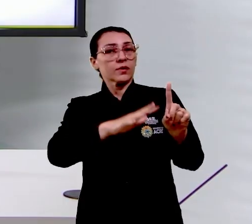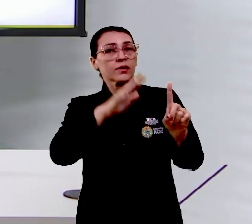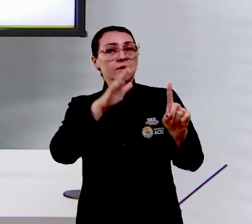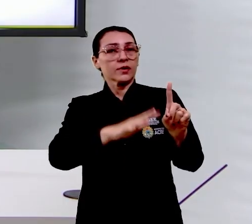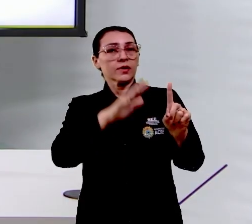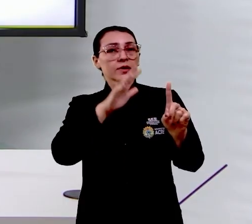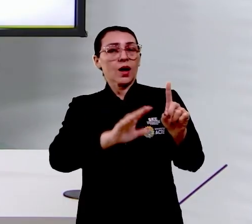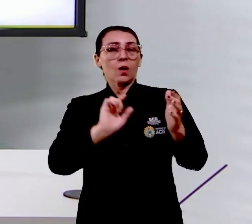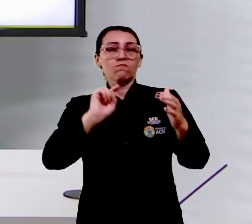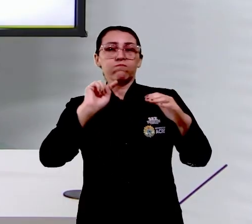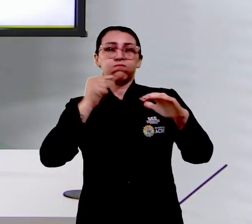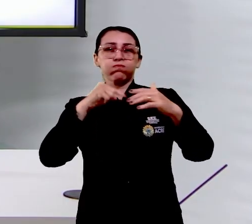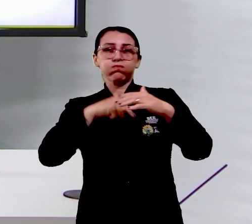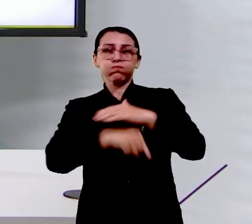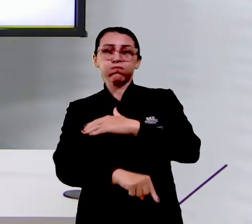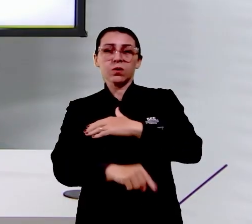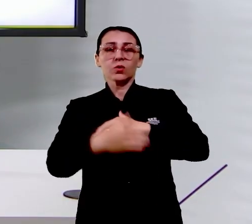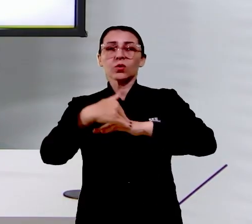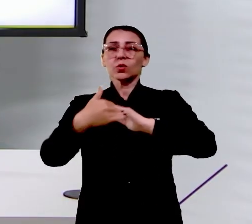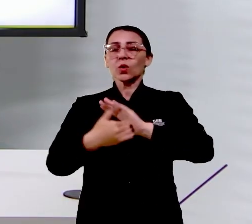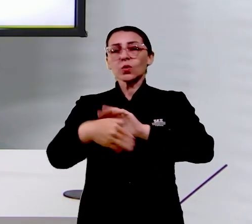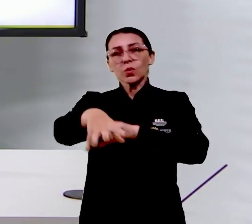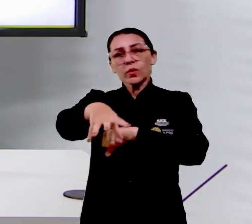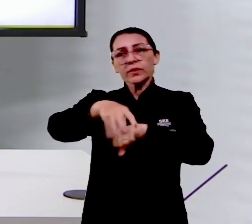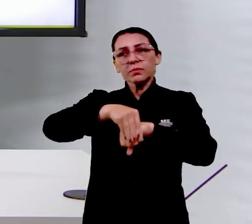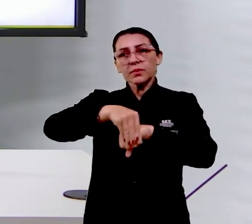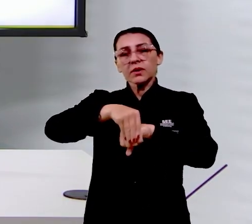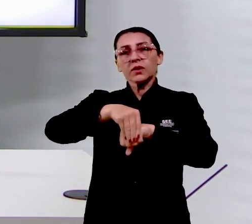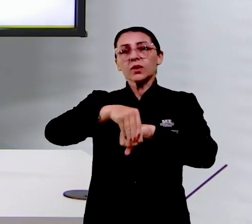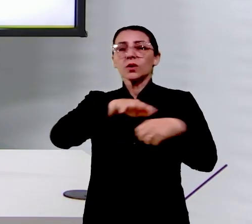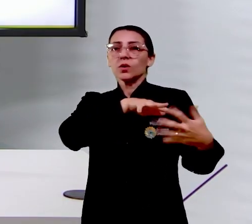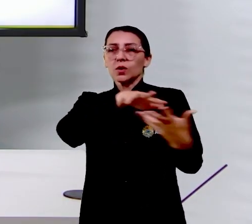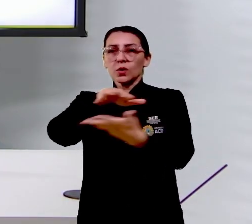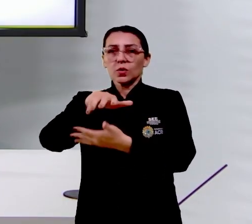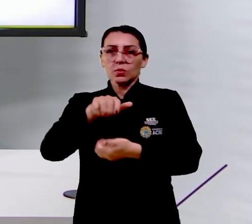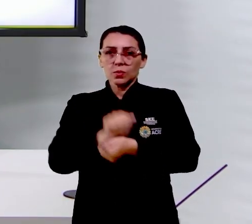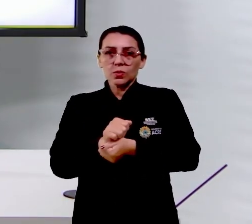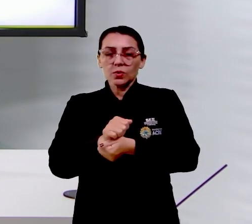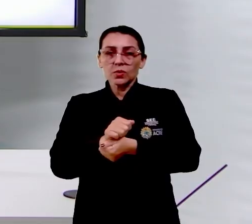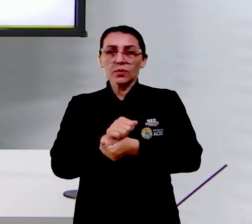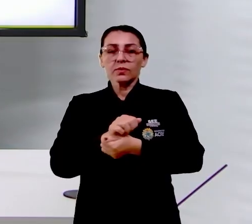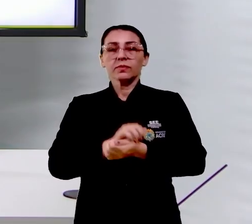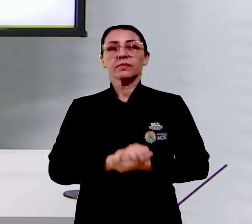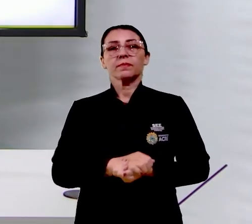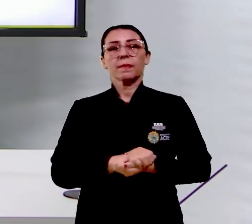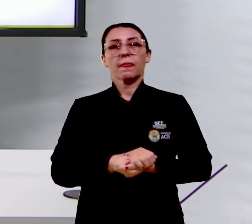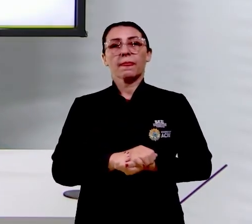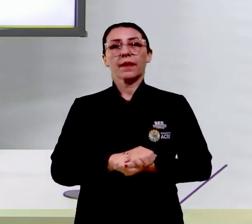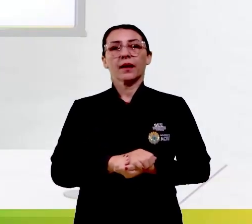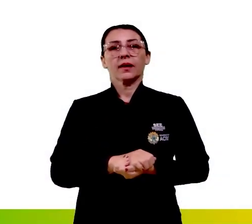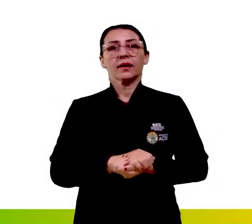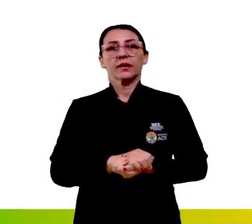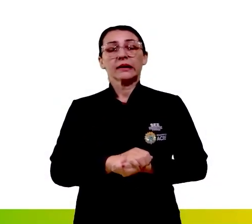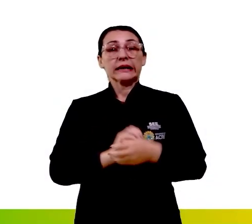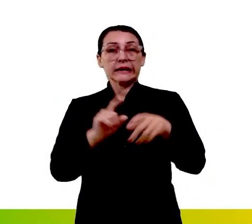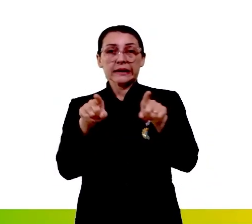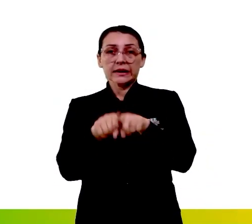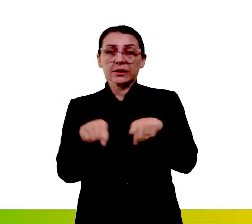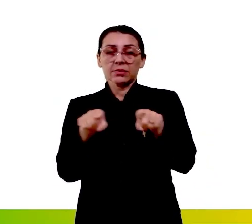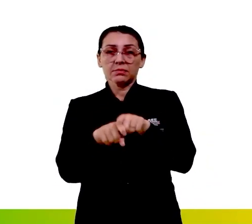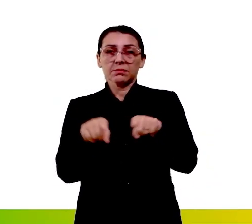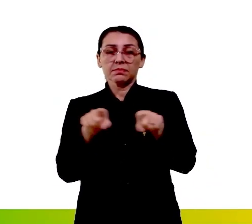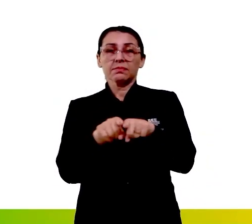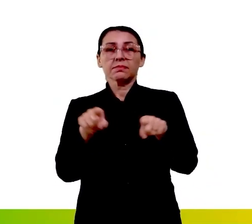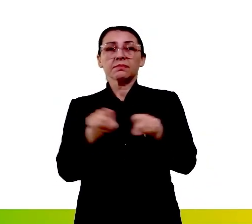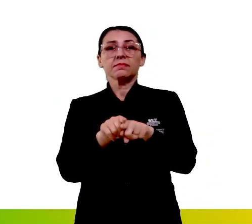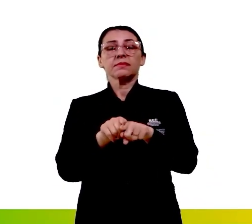em profundidade todo o conhecimento do mundo ocidental. Então, ela marca